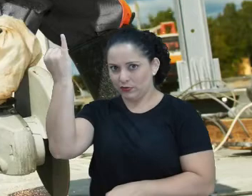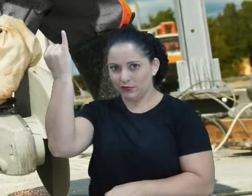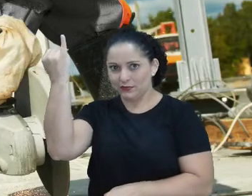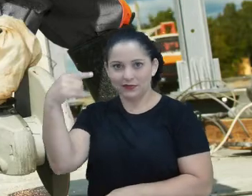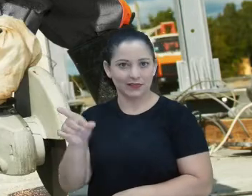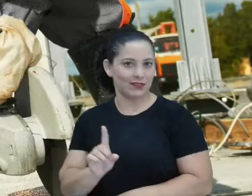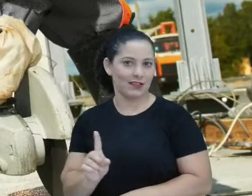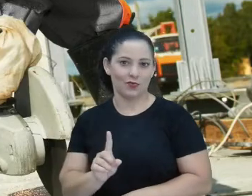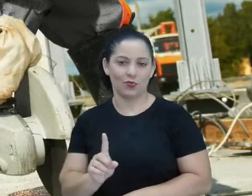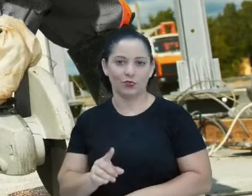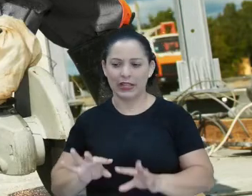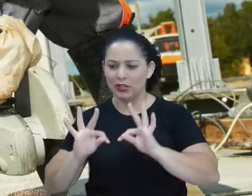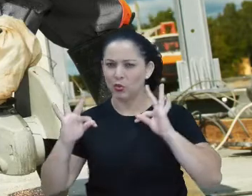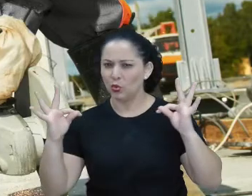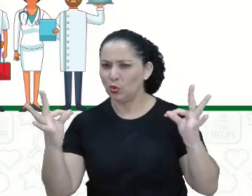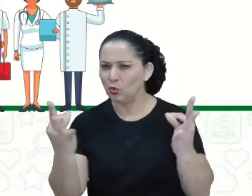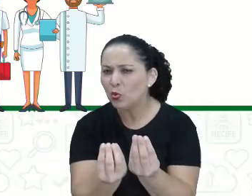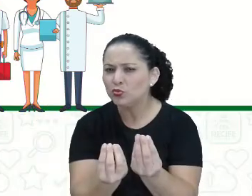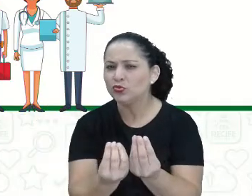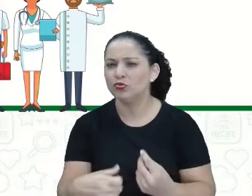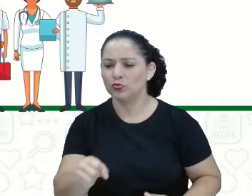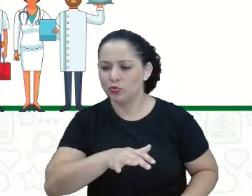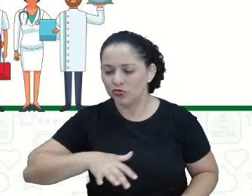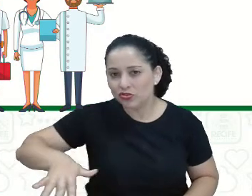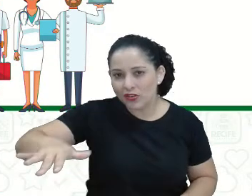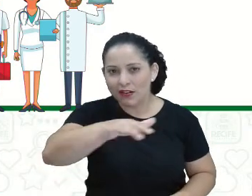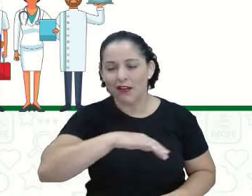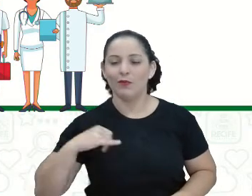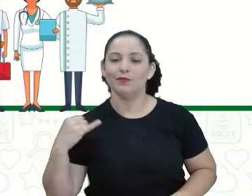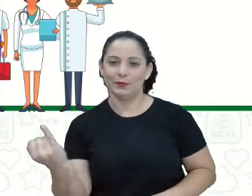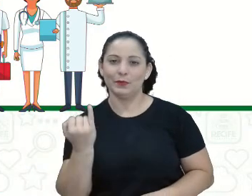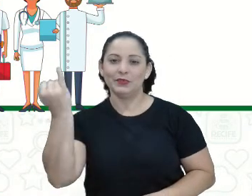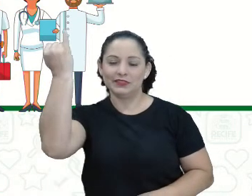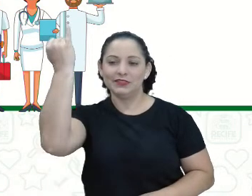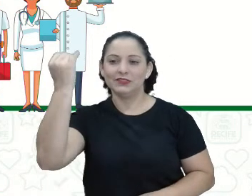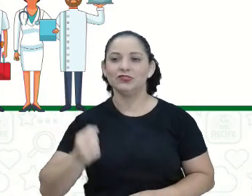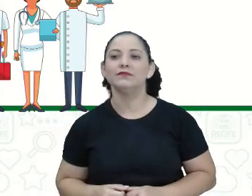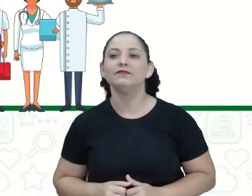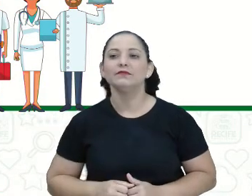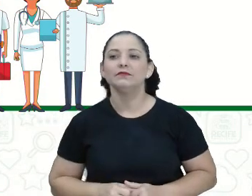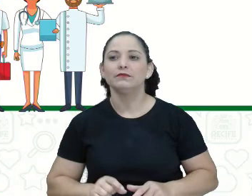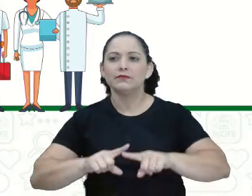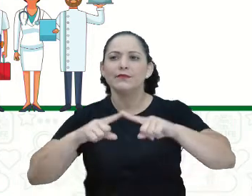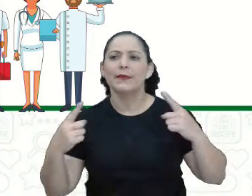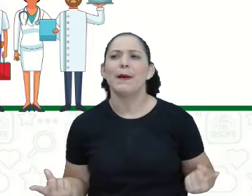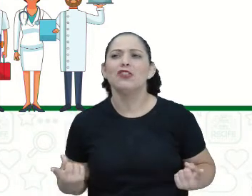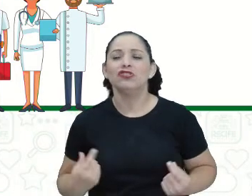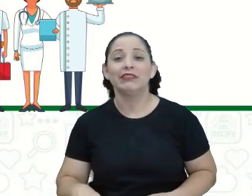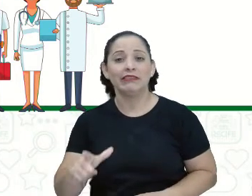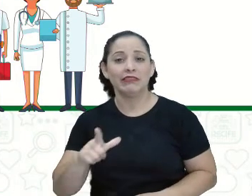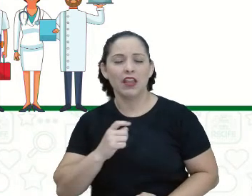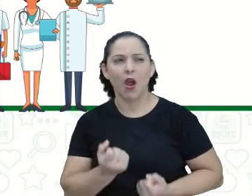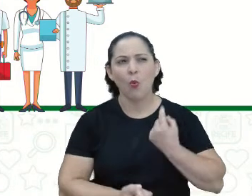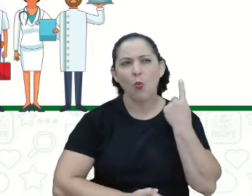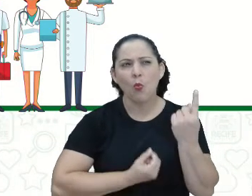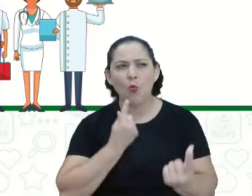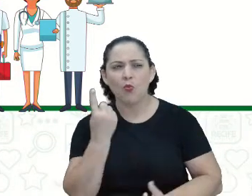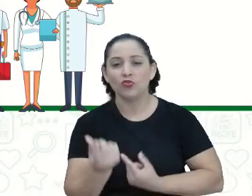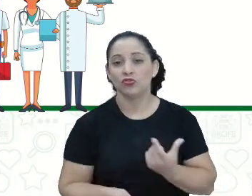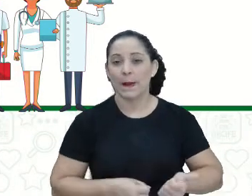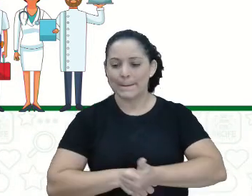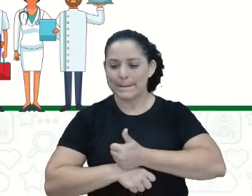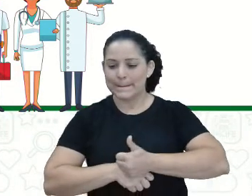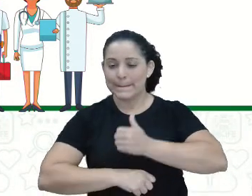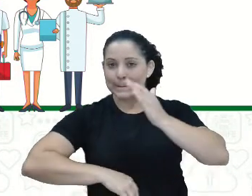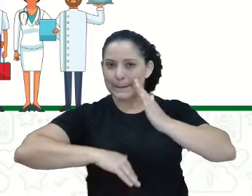outro. Todos são devidamente importantes. Mas, por que tem profissões mais